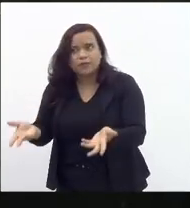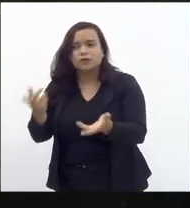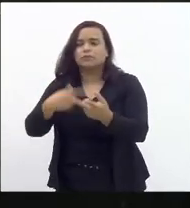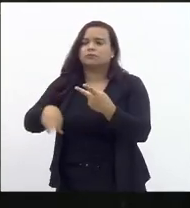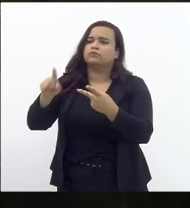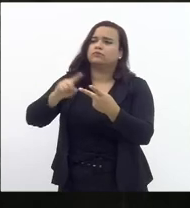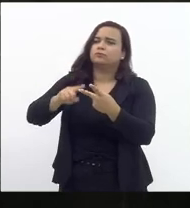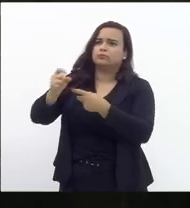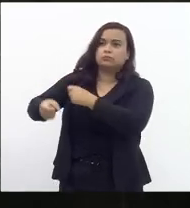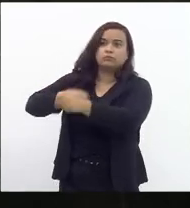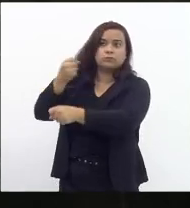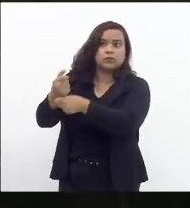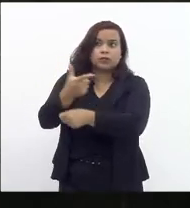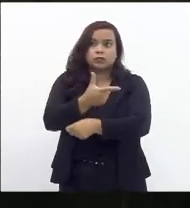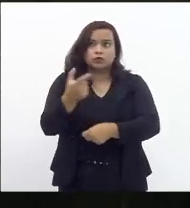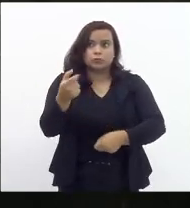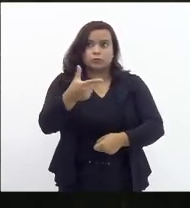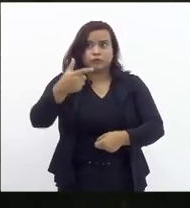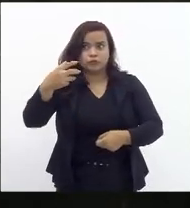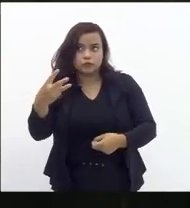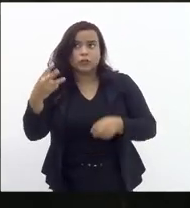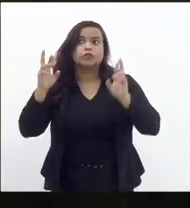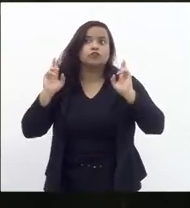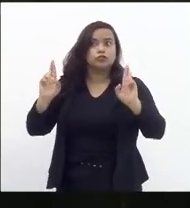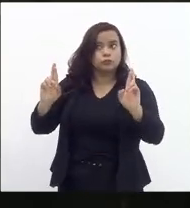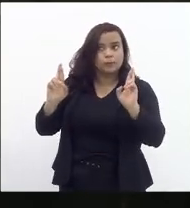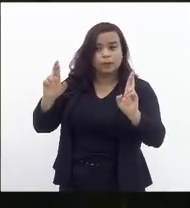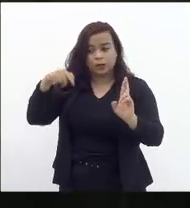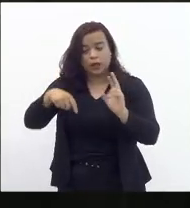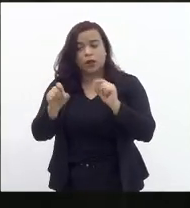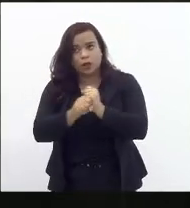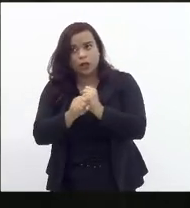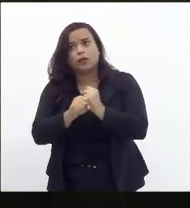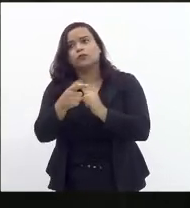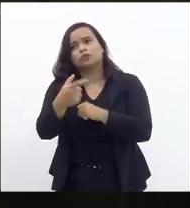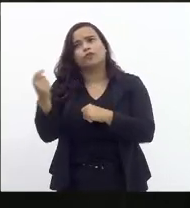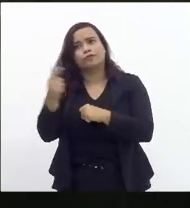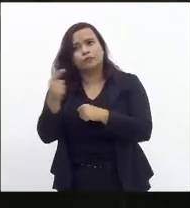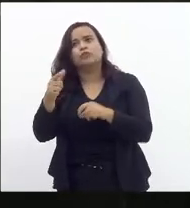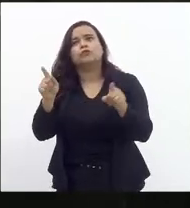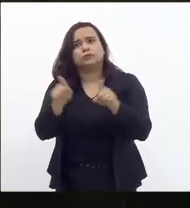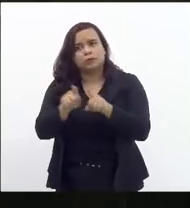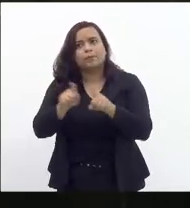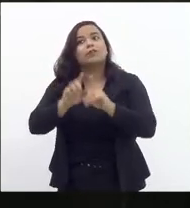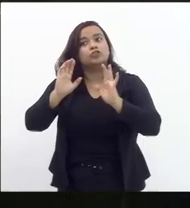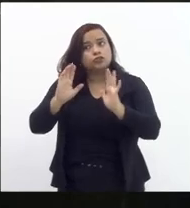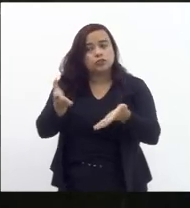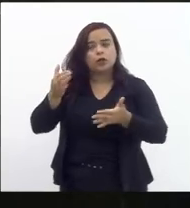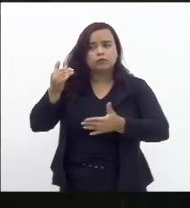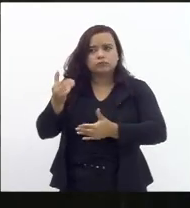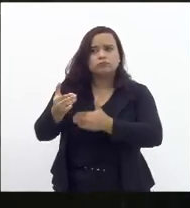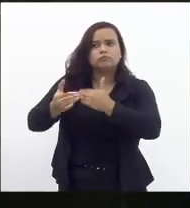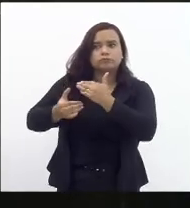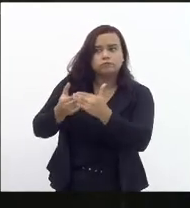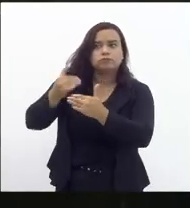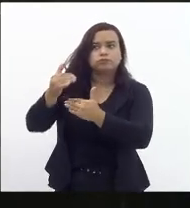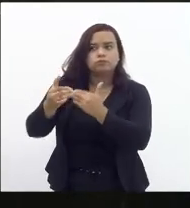23, pelo menos espera-se, e 22 já está sendo assim a partir do